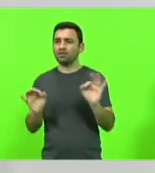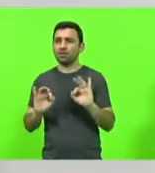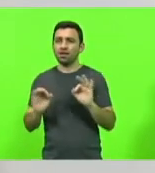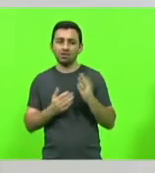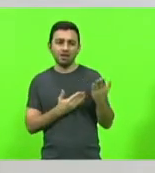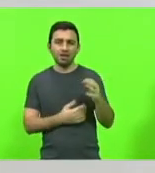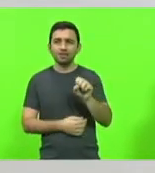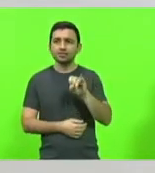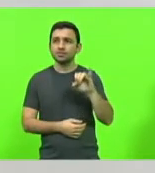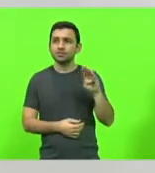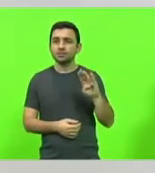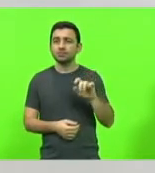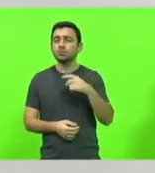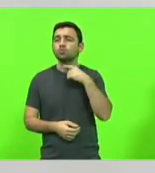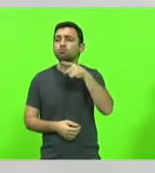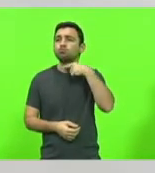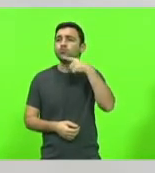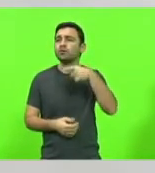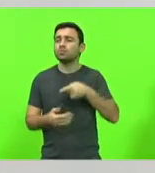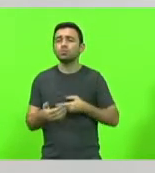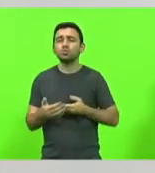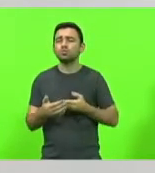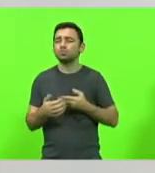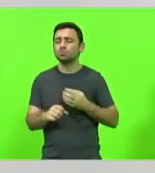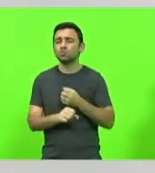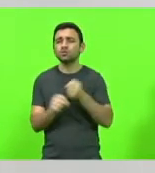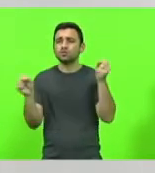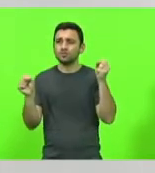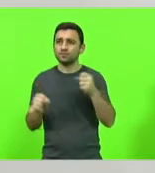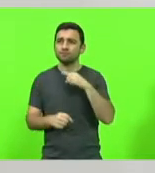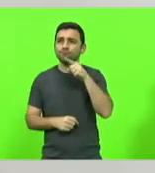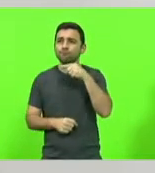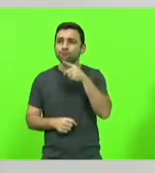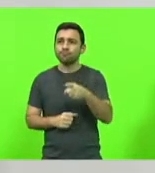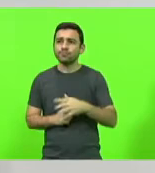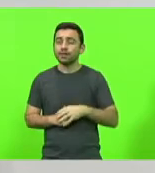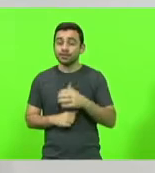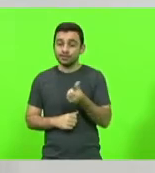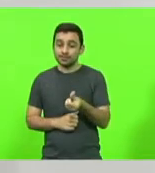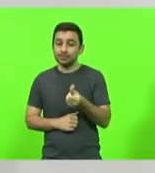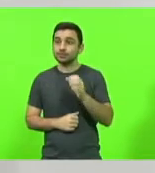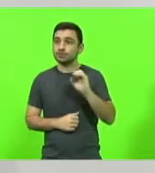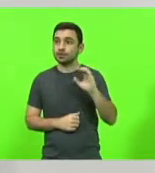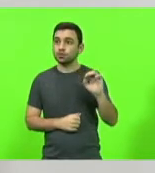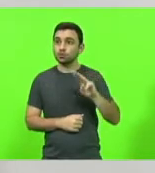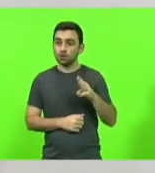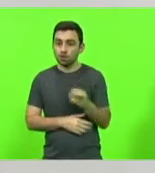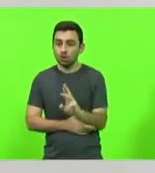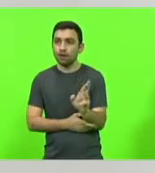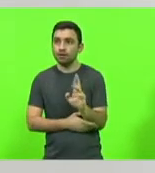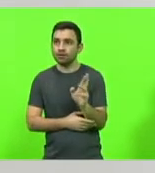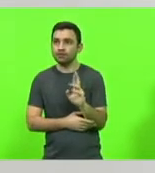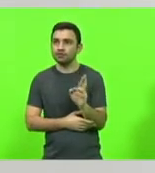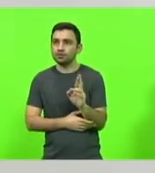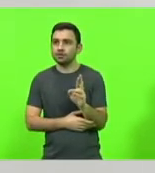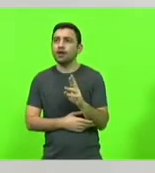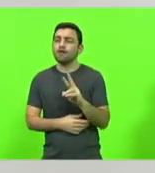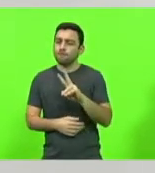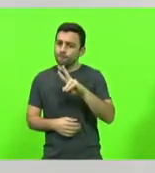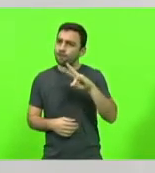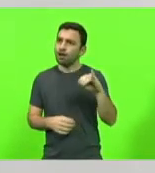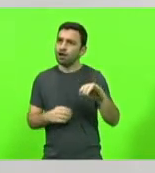impossível. Estamos em jogo aí, deputado Laércio, 600 milhões de reais que vem reforçar em